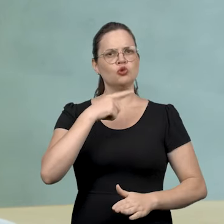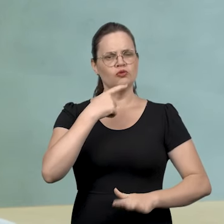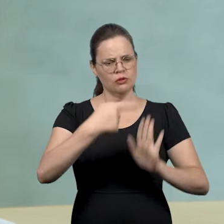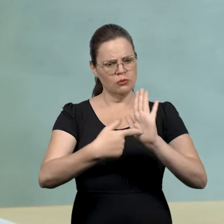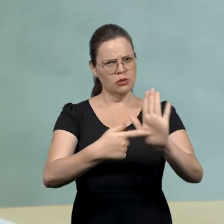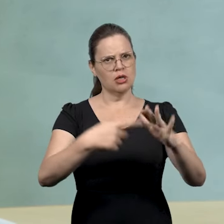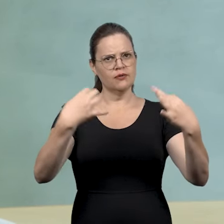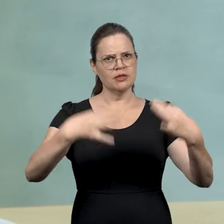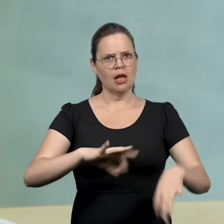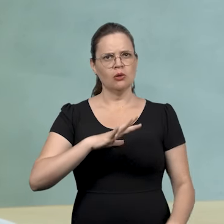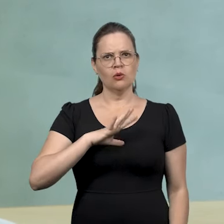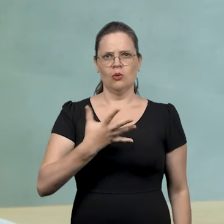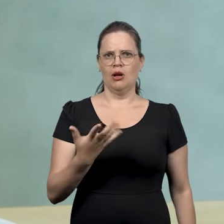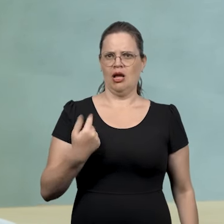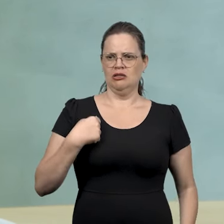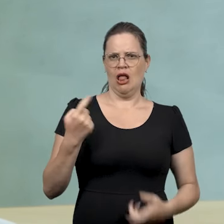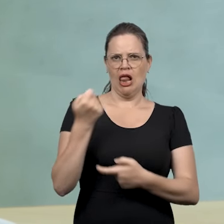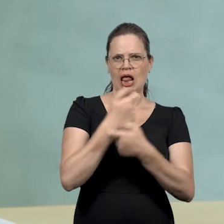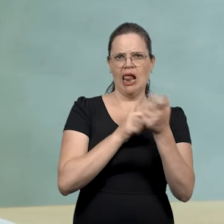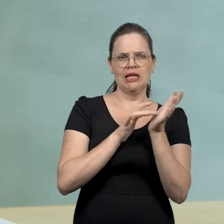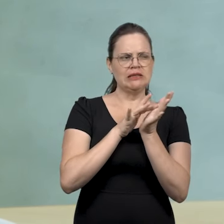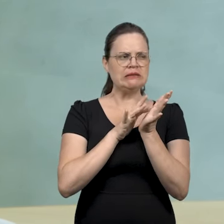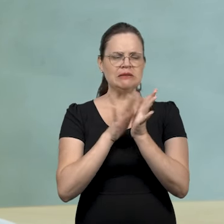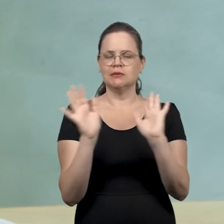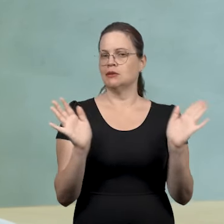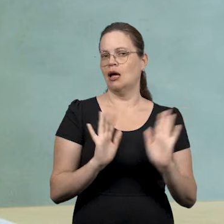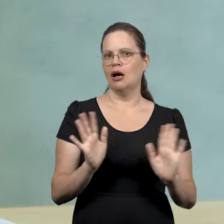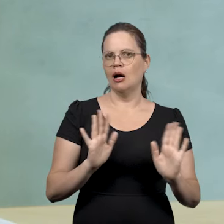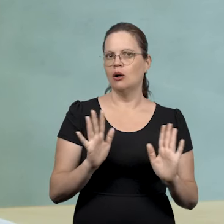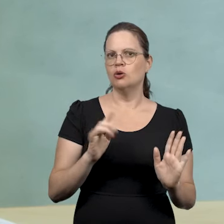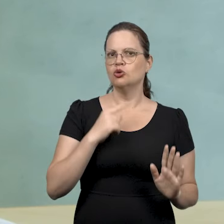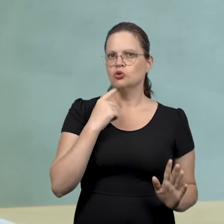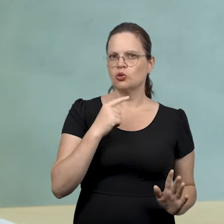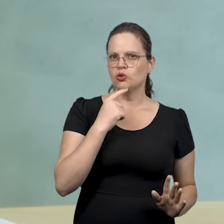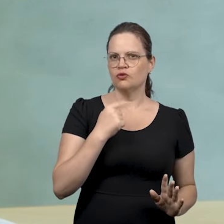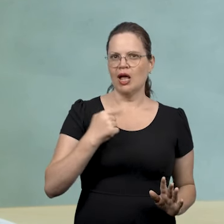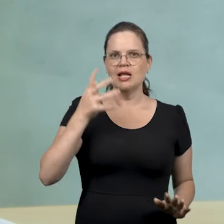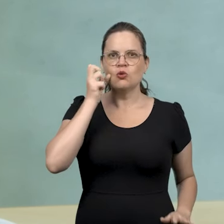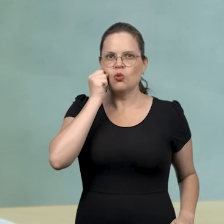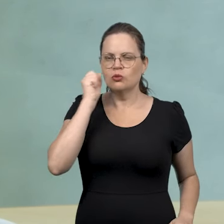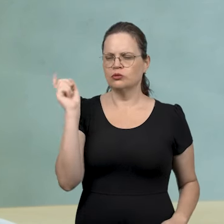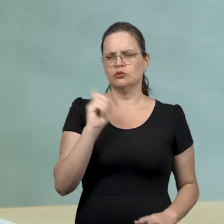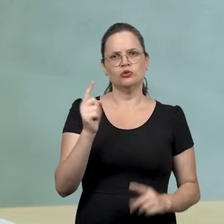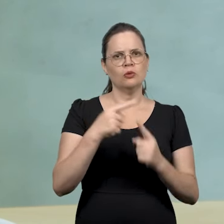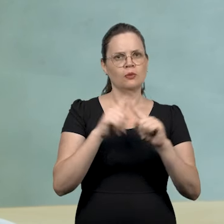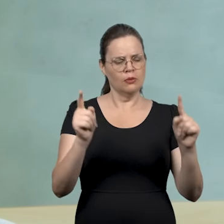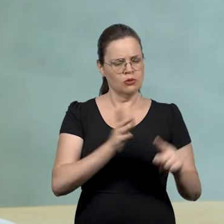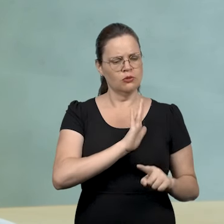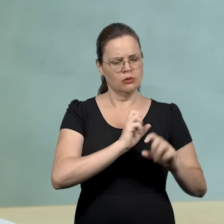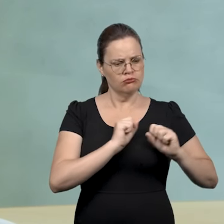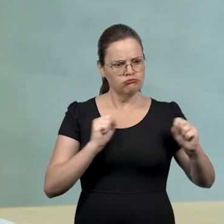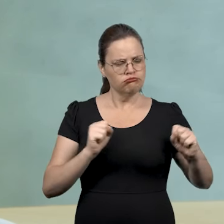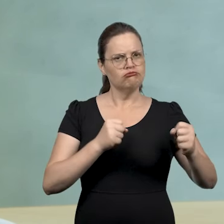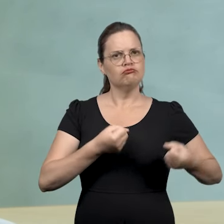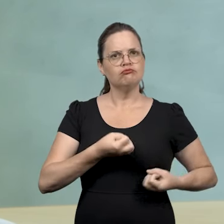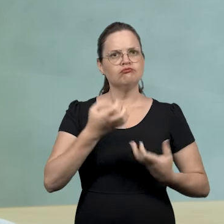não disfarçou aquilo que ele tinha como dúvida e aquilo que ele vivia. Ele, de fato, meu querido, ele abriu o coração e Jesus abriu